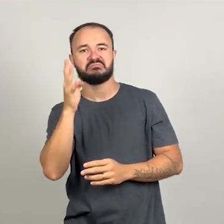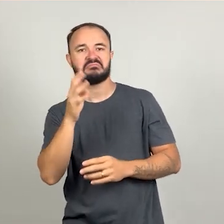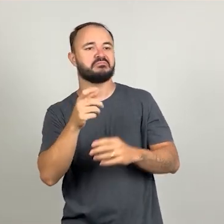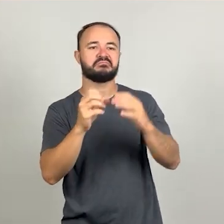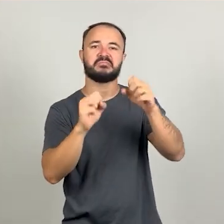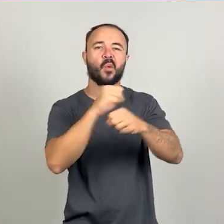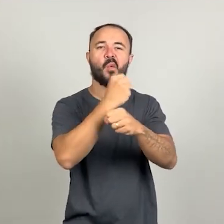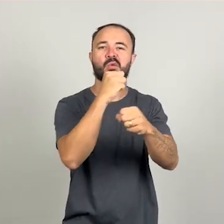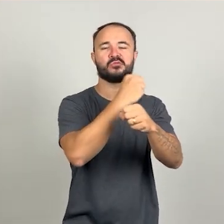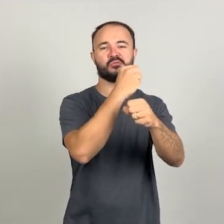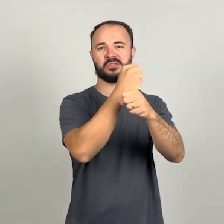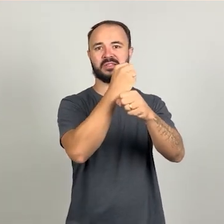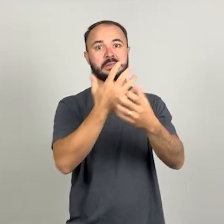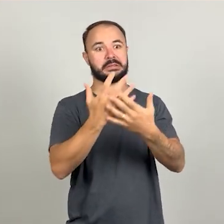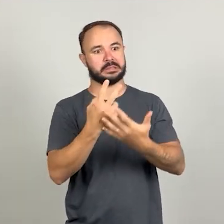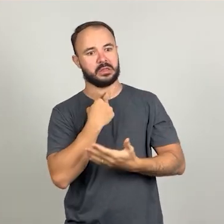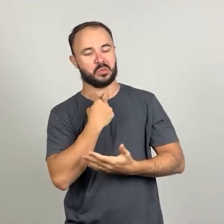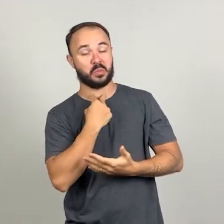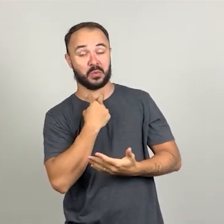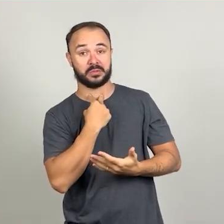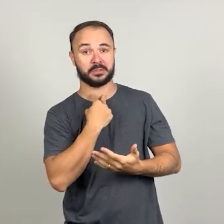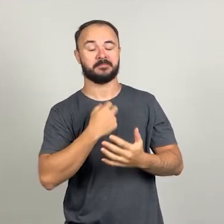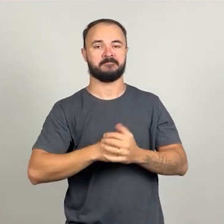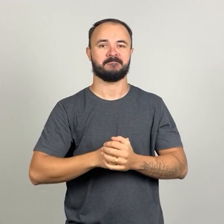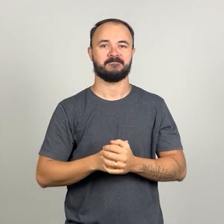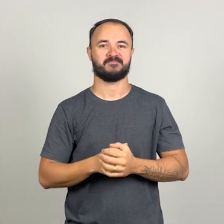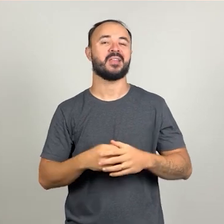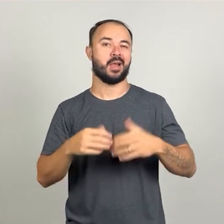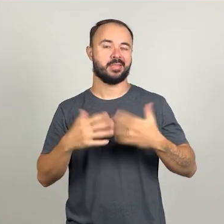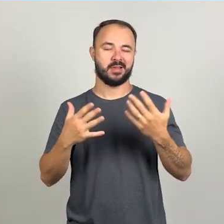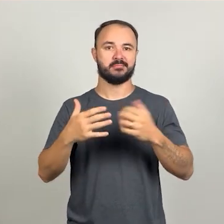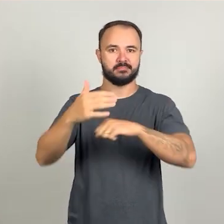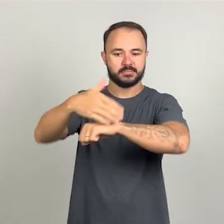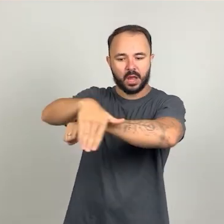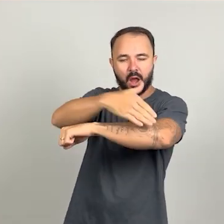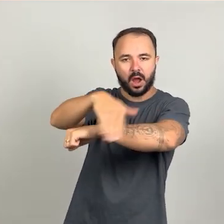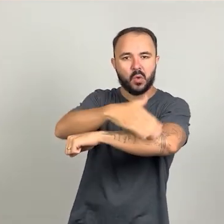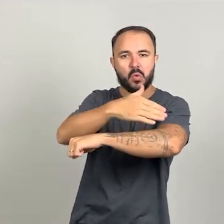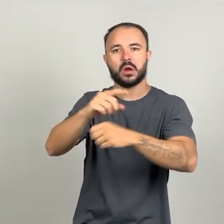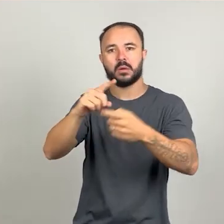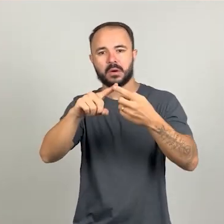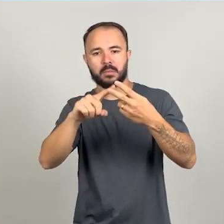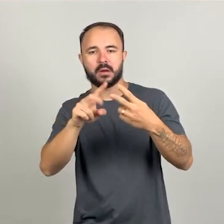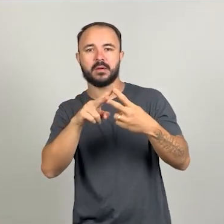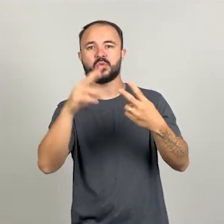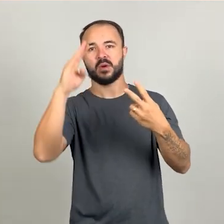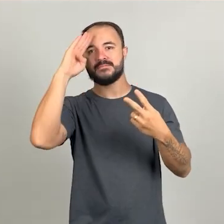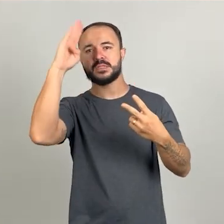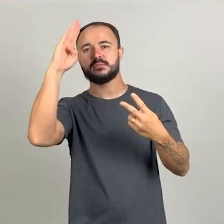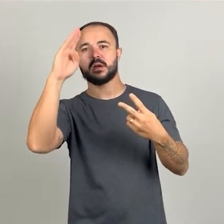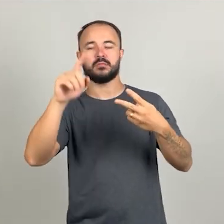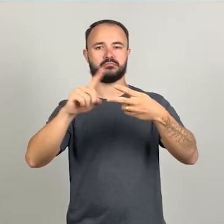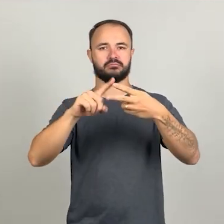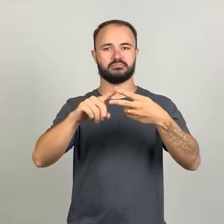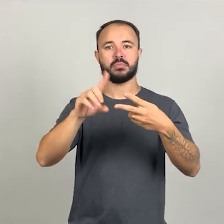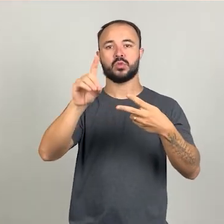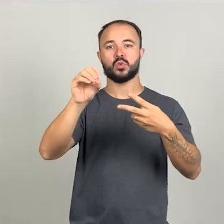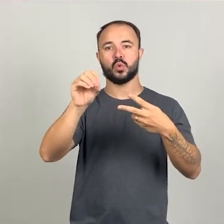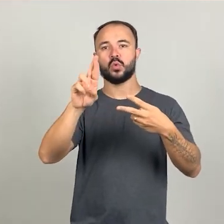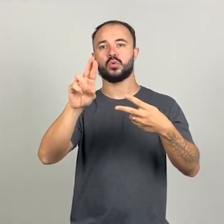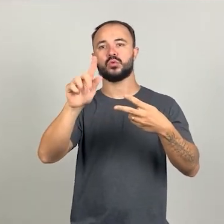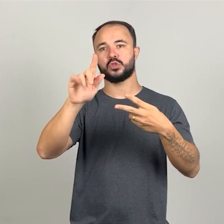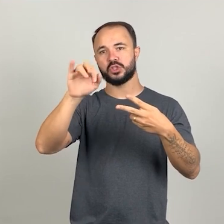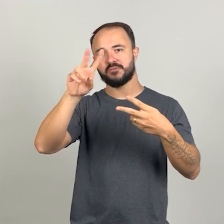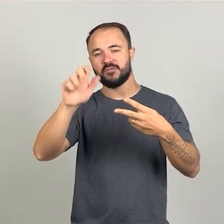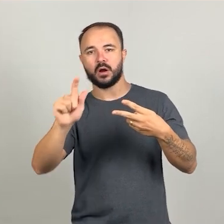ocupações irregulares. A Avenida Dorival Pinheiro de Souza e a Avenida Getúlio Vargas já existiam, só que